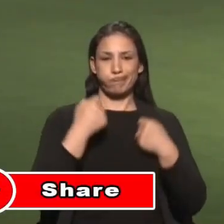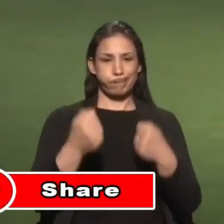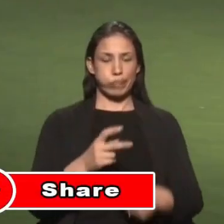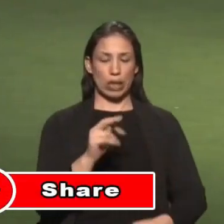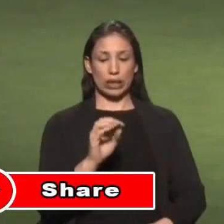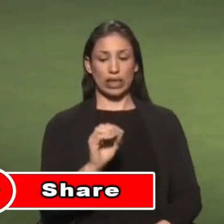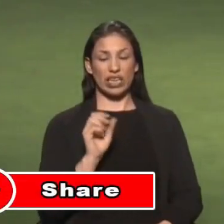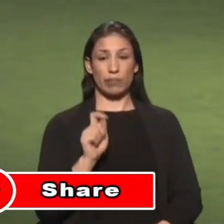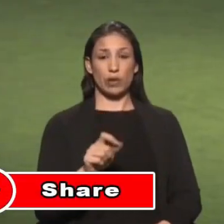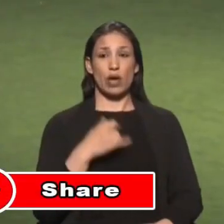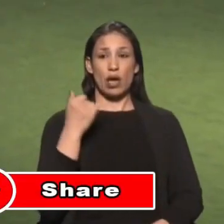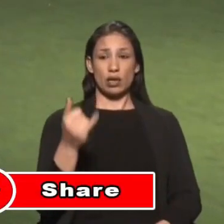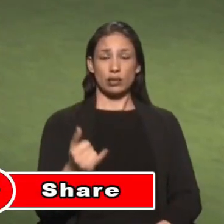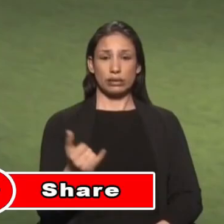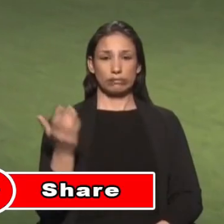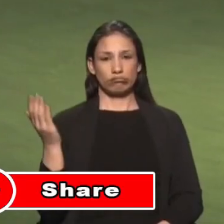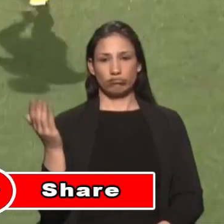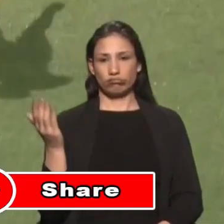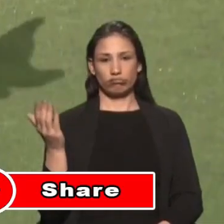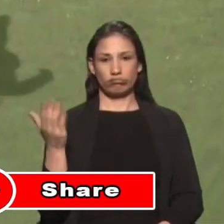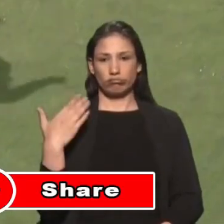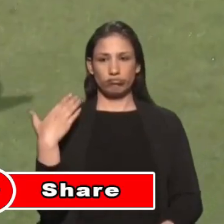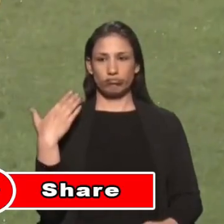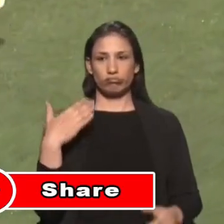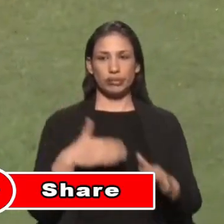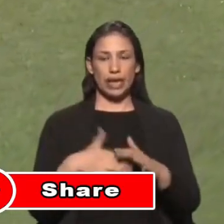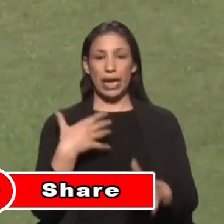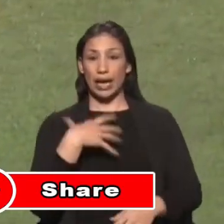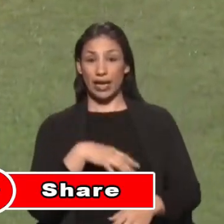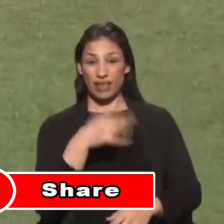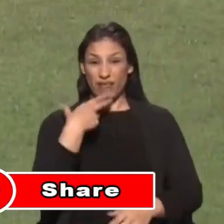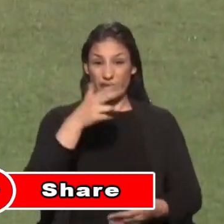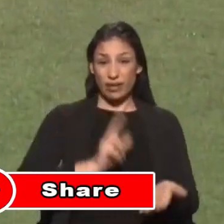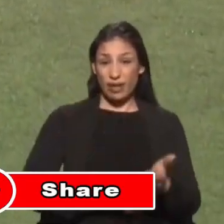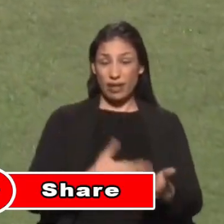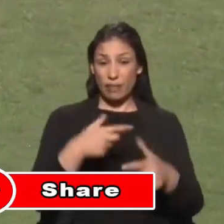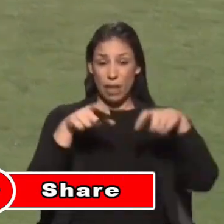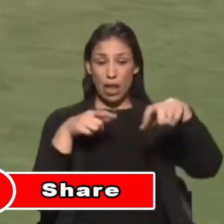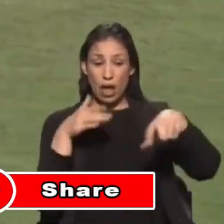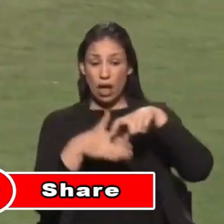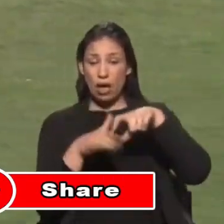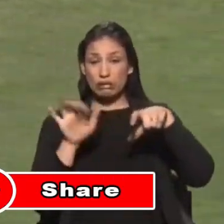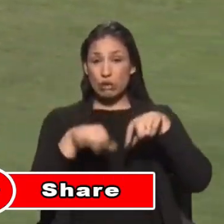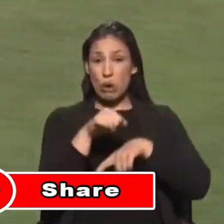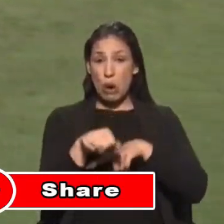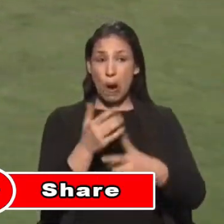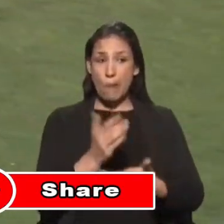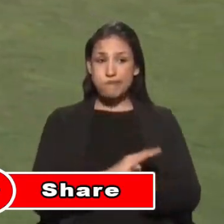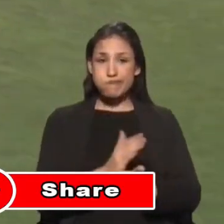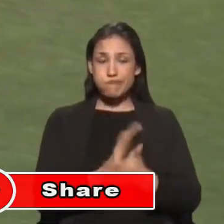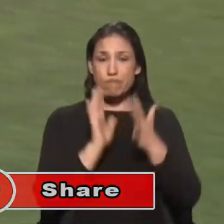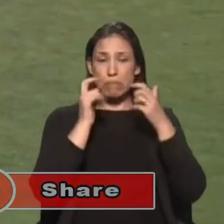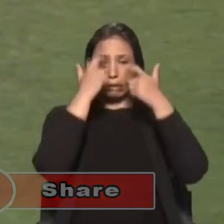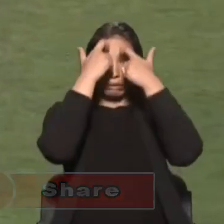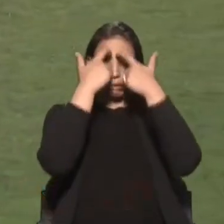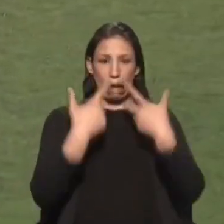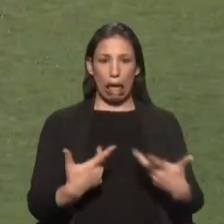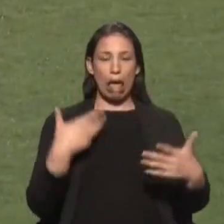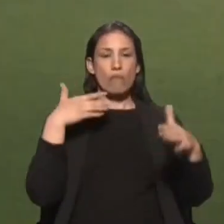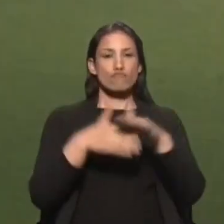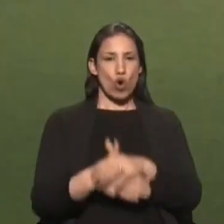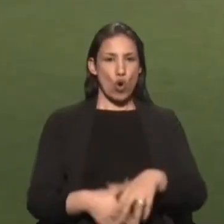quando Caloura fez isto. Fica a dúvida se queria ou não rematar à baliza. A verdade é que surpreendeu Gustavo e fez o